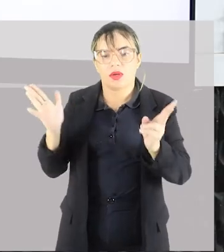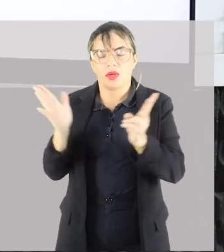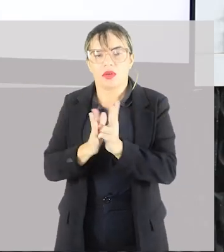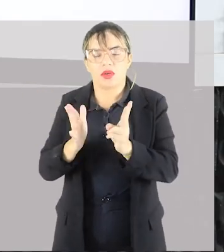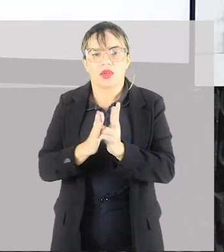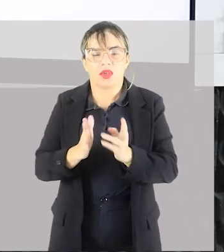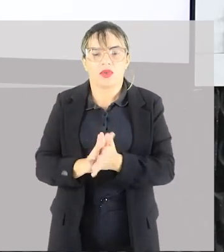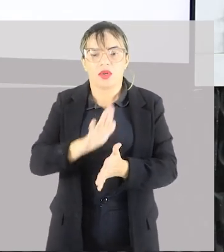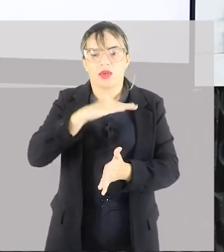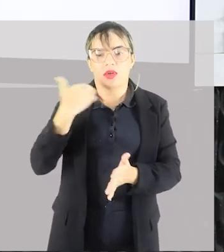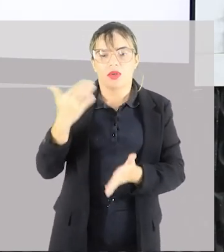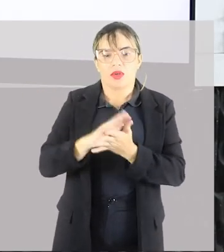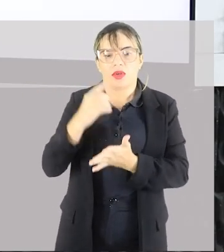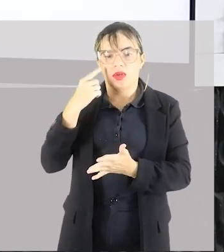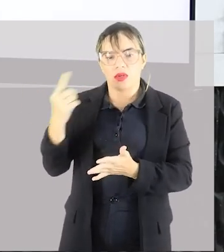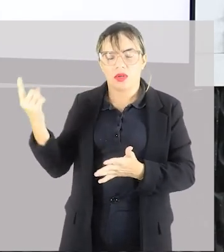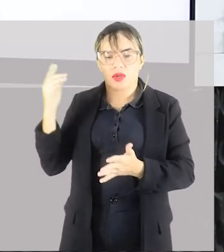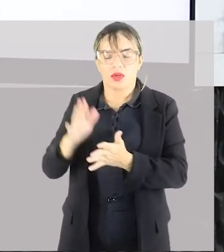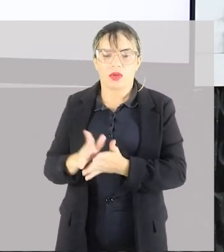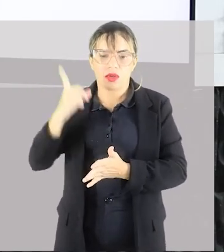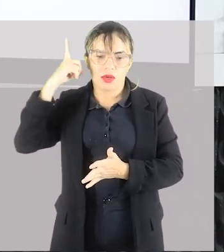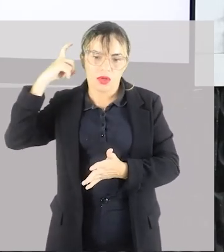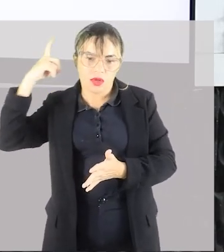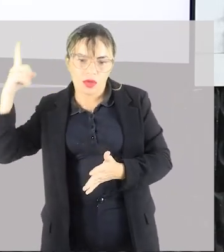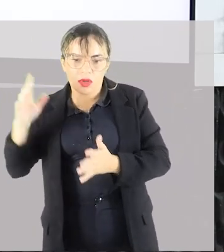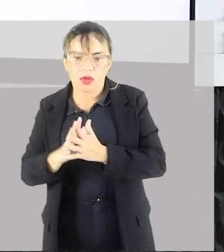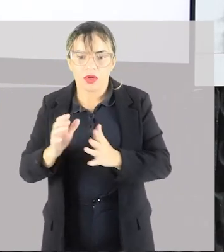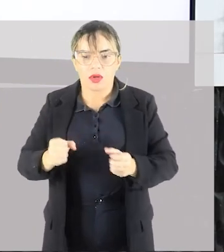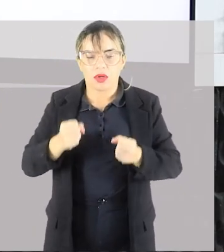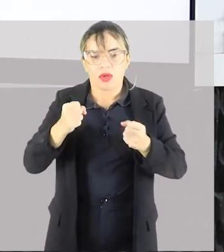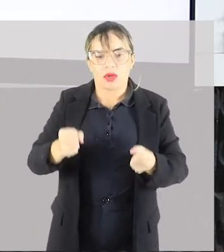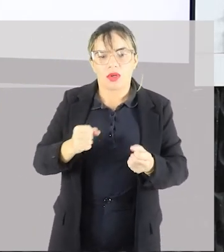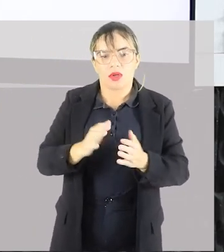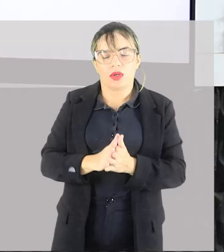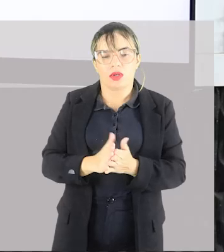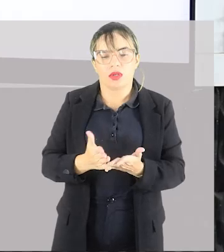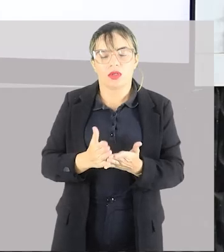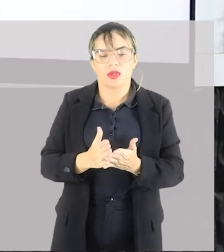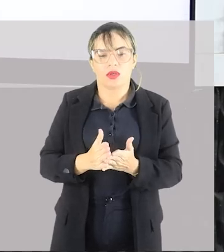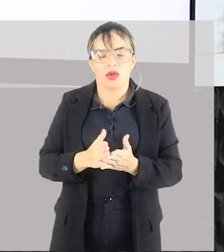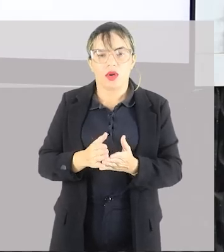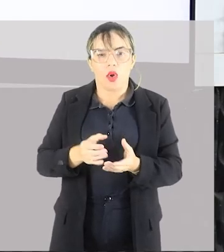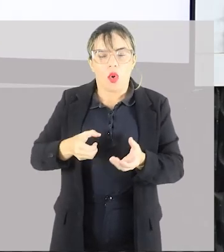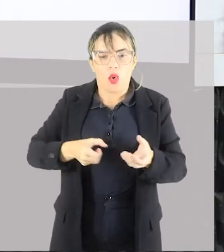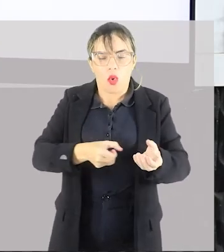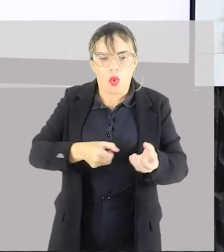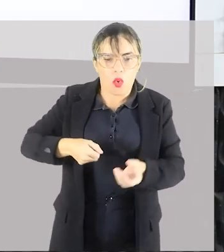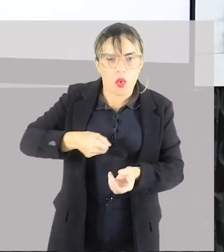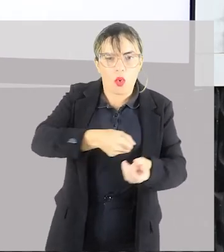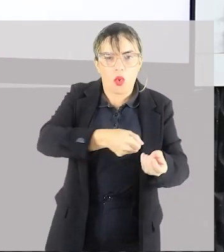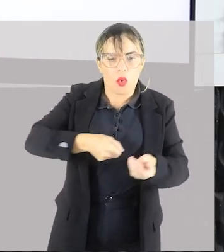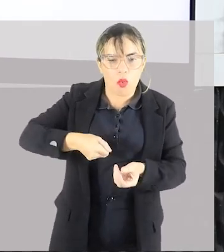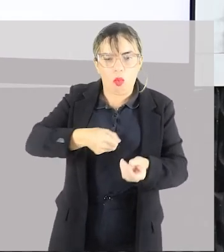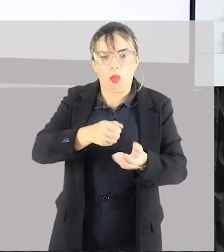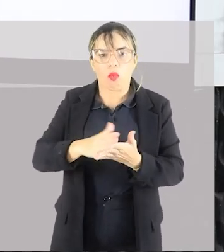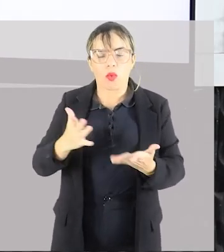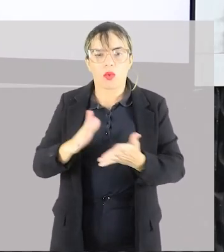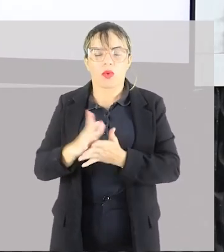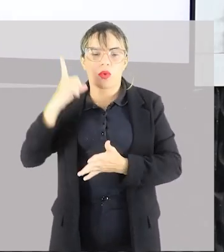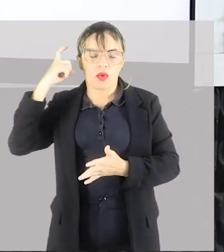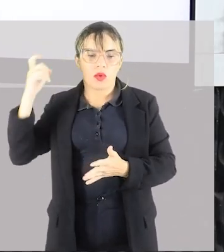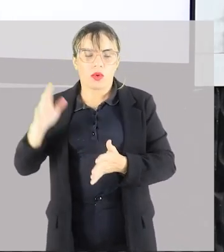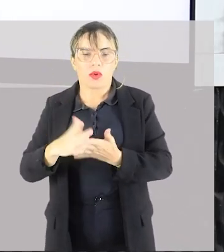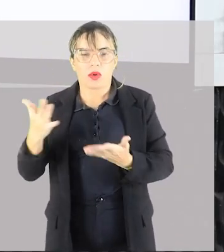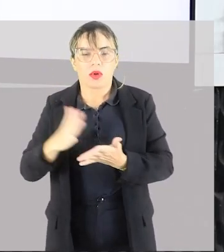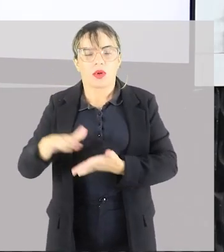Em termos sonoros, podemos ouvir dentro de uma tenda o ruído de uma motosserra. Bom, eu acabei de colocar como o artista interpretou